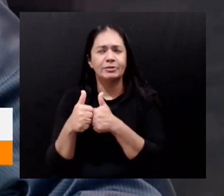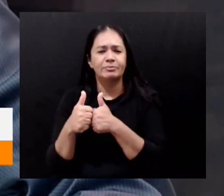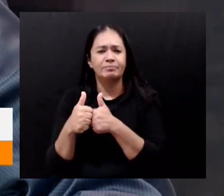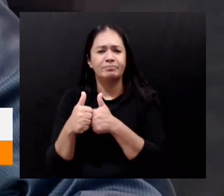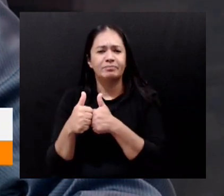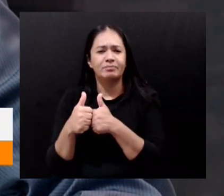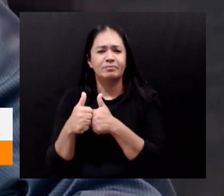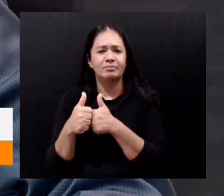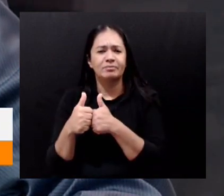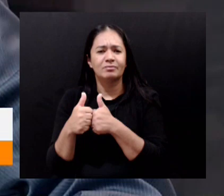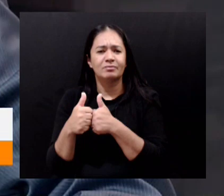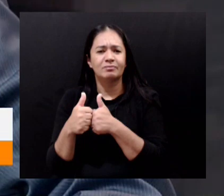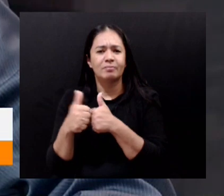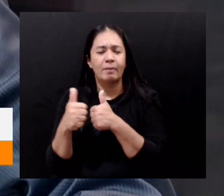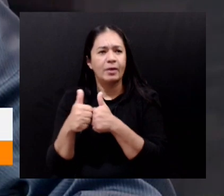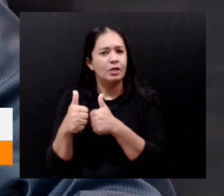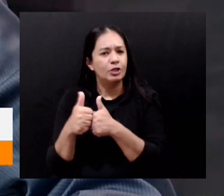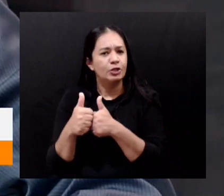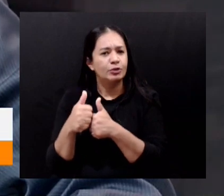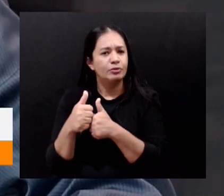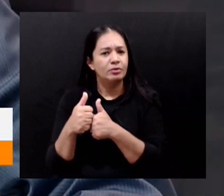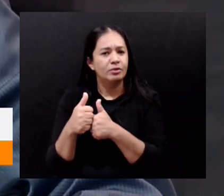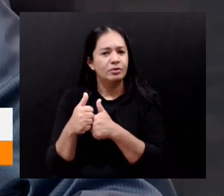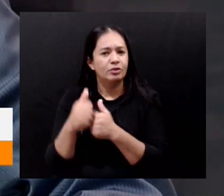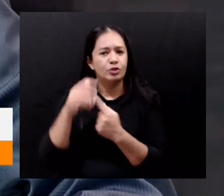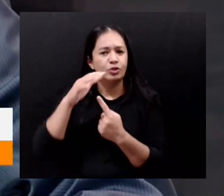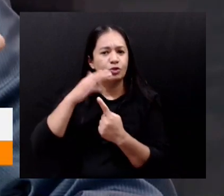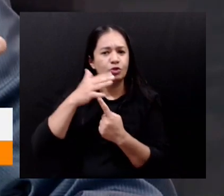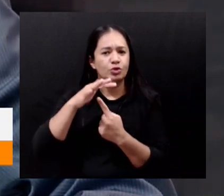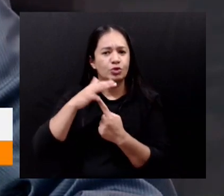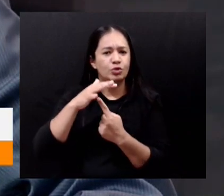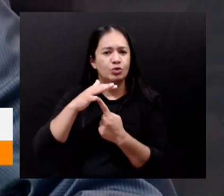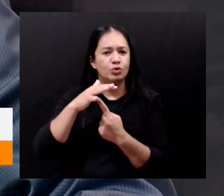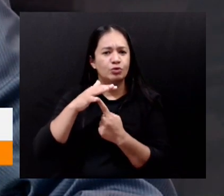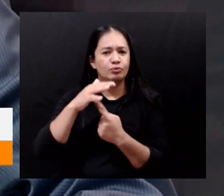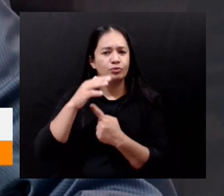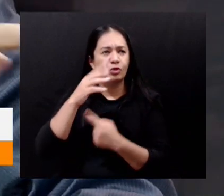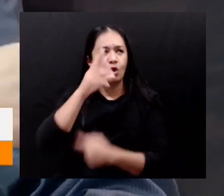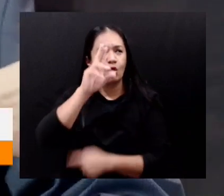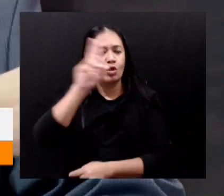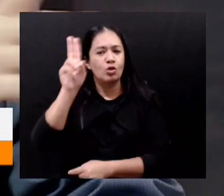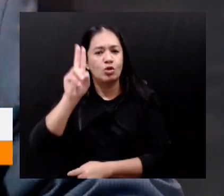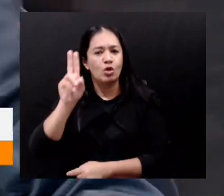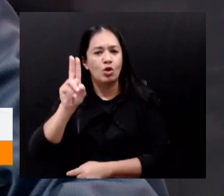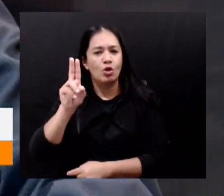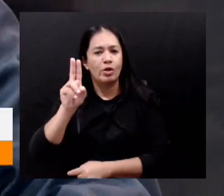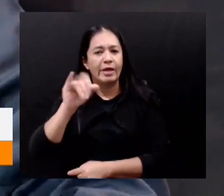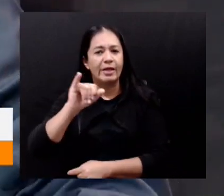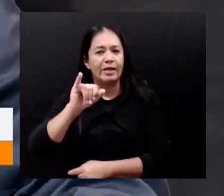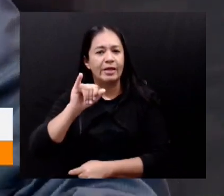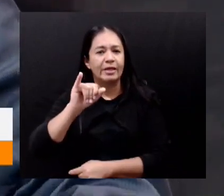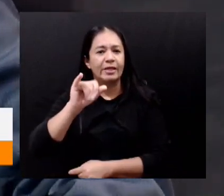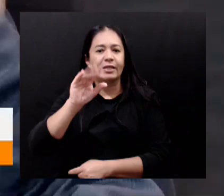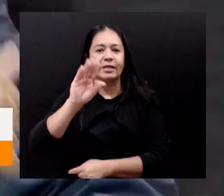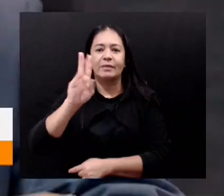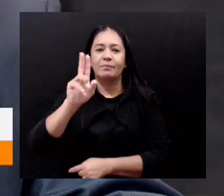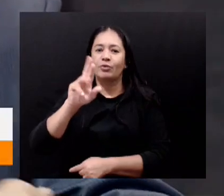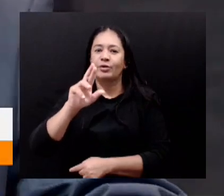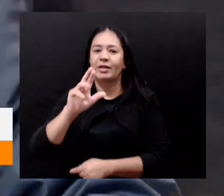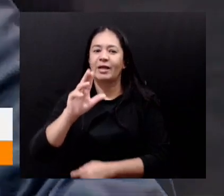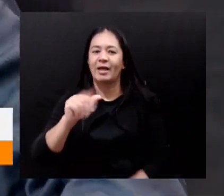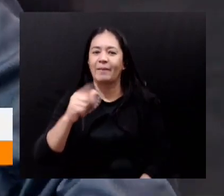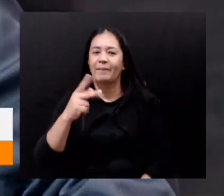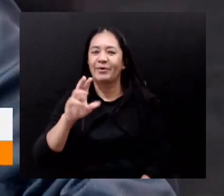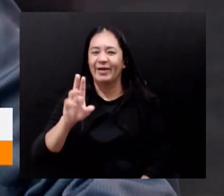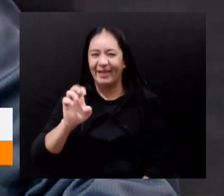perto do parque. Agora fugiu o parque, o famoso em São Paulo. Ibirapuera, exatamente. Aí, fugiu. Muito